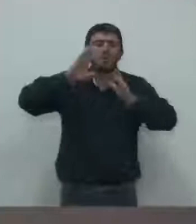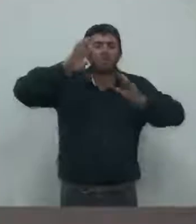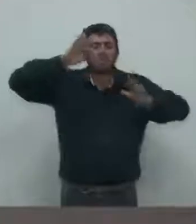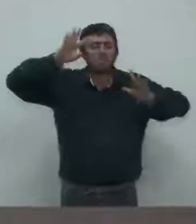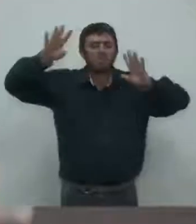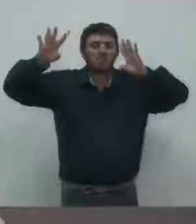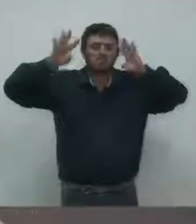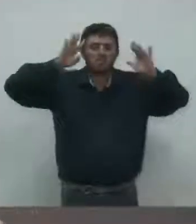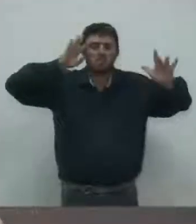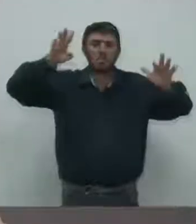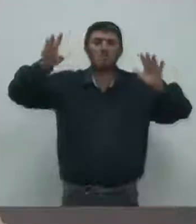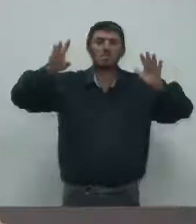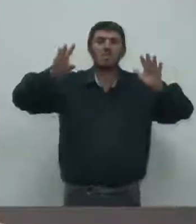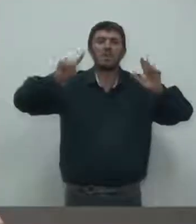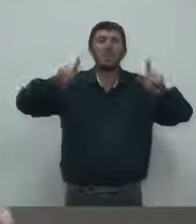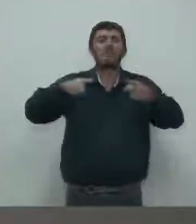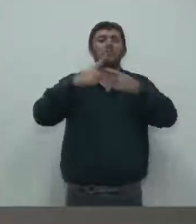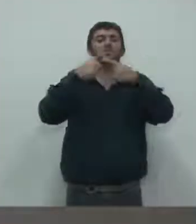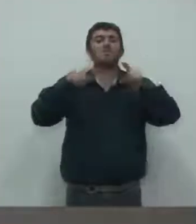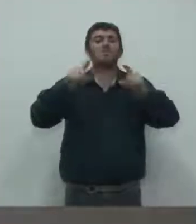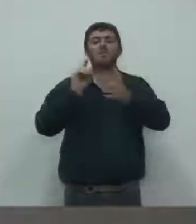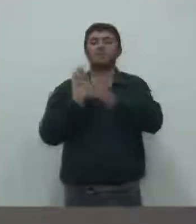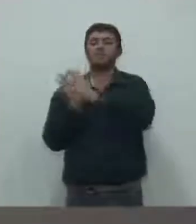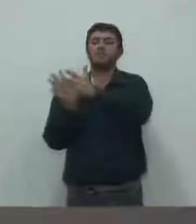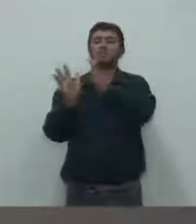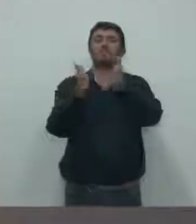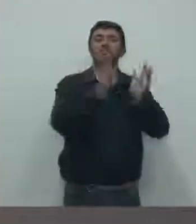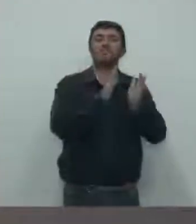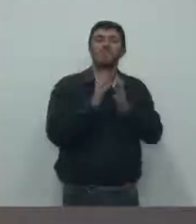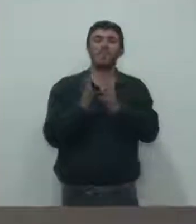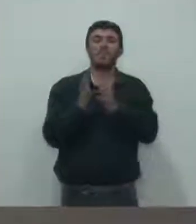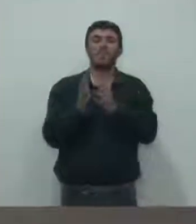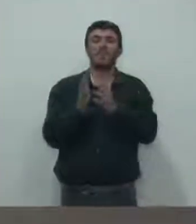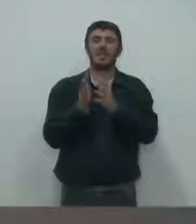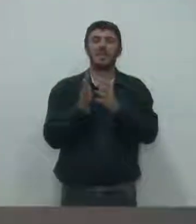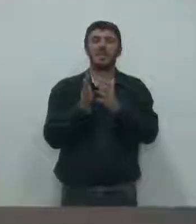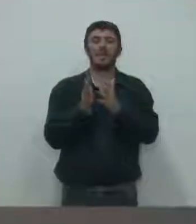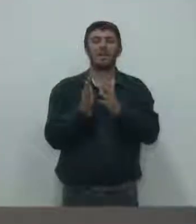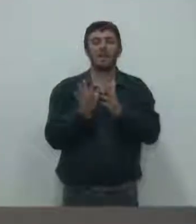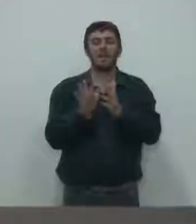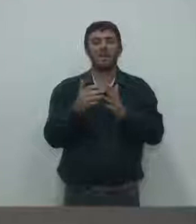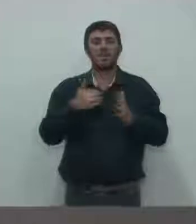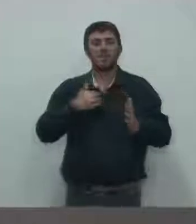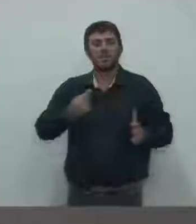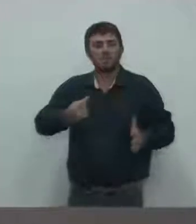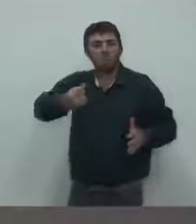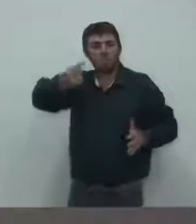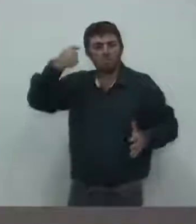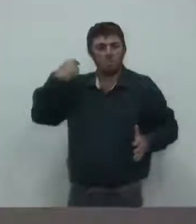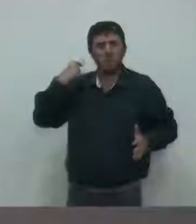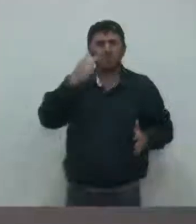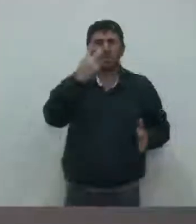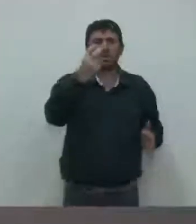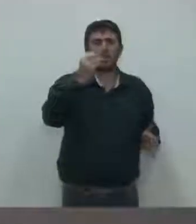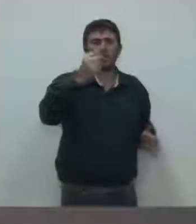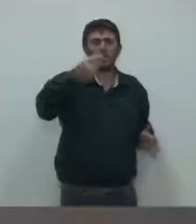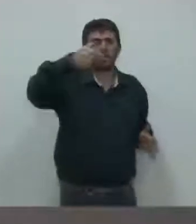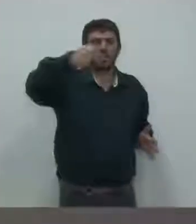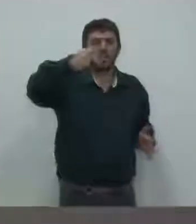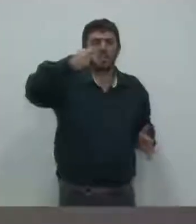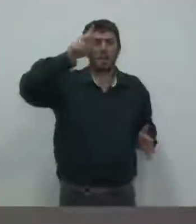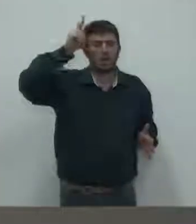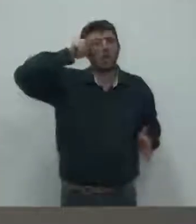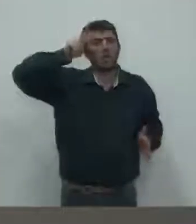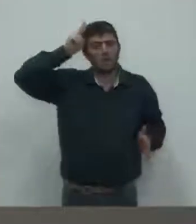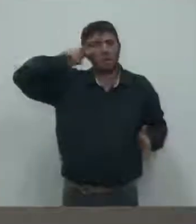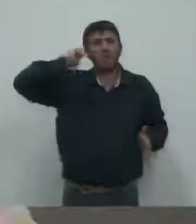sociedade, não é? Aquela música lembra bem. E eu vou até essa semana perguntar, porque naquela época, até o Elivelto pode confirmar, eu lembro que tinha algumas